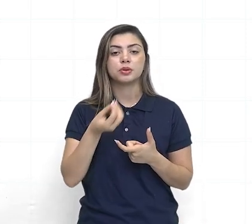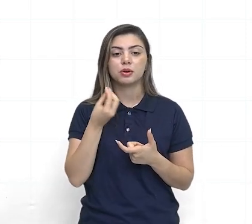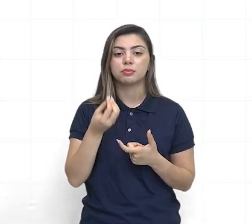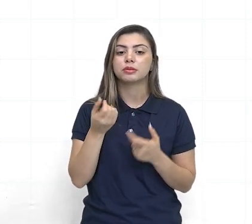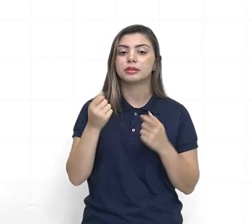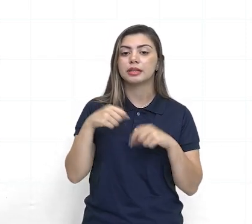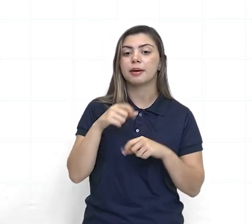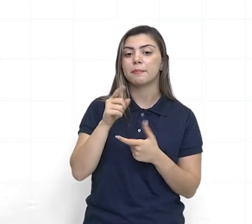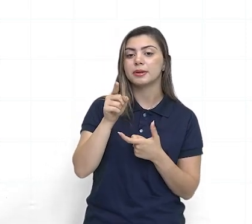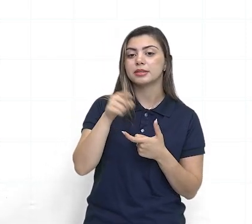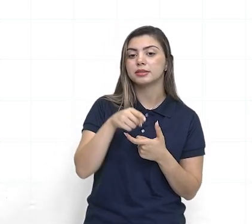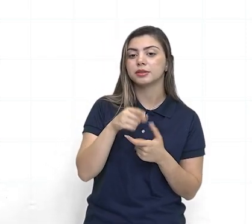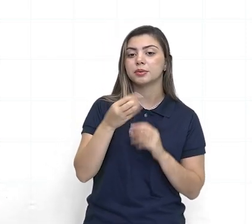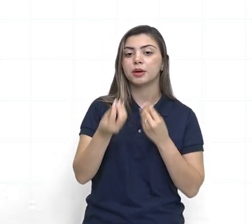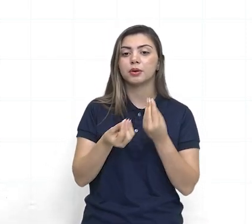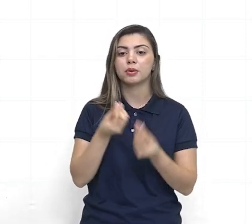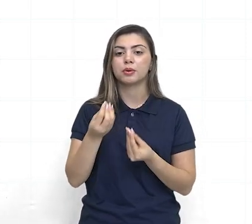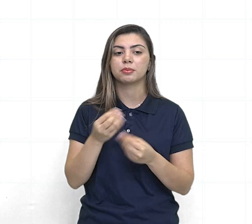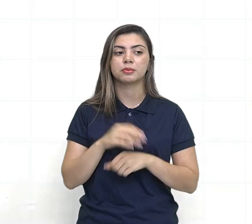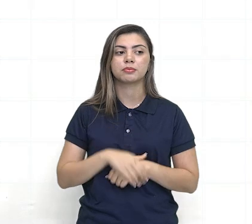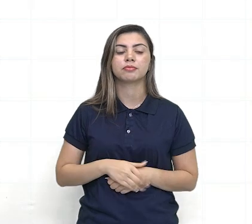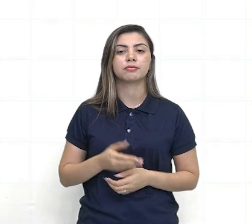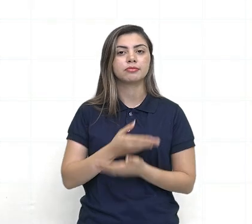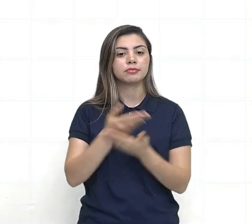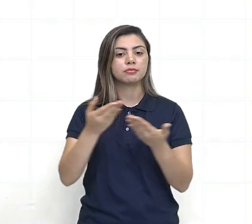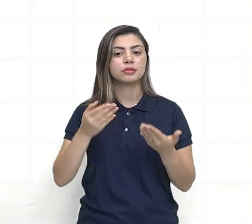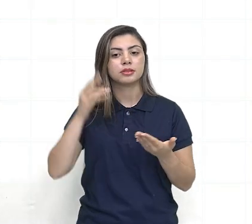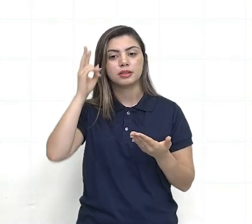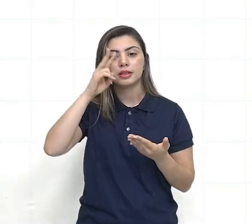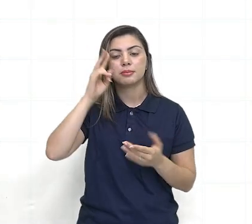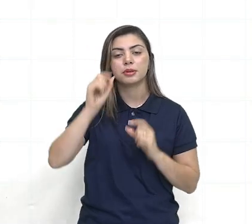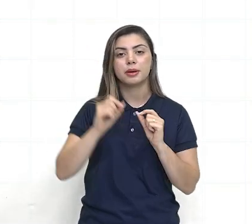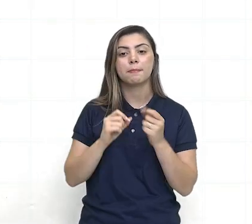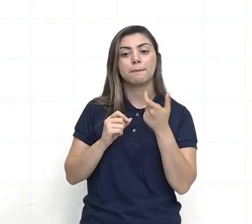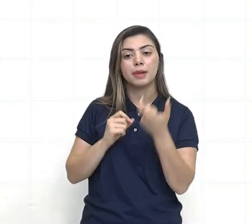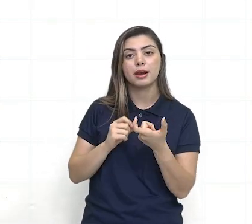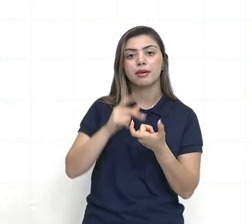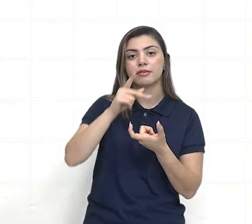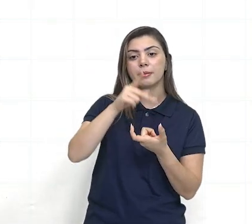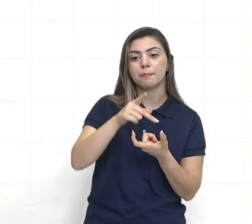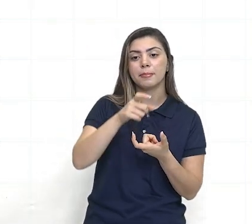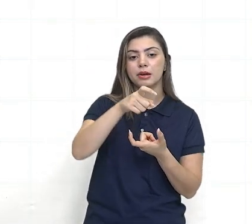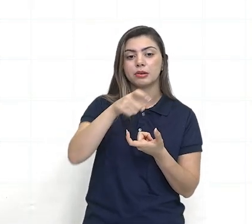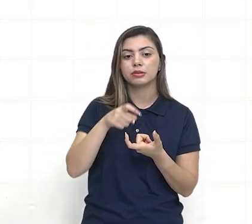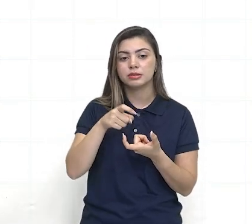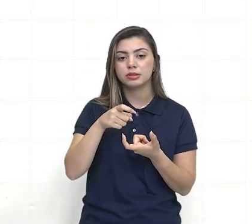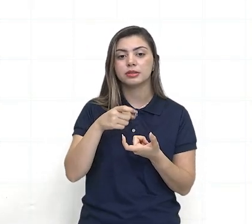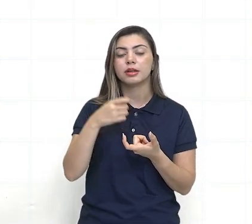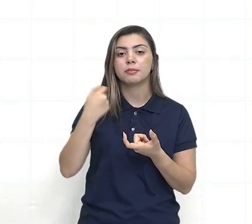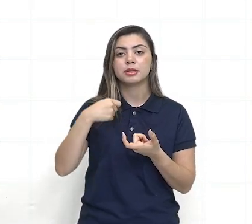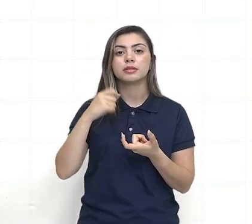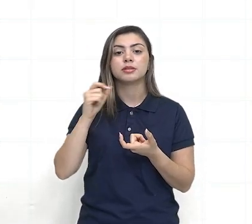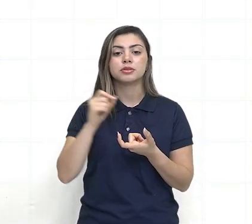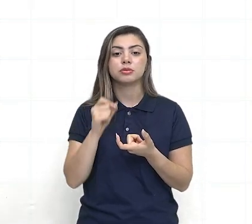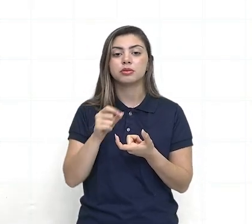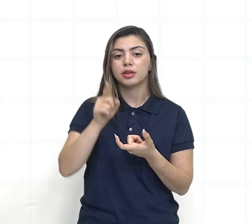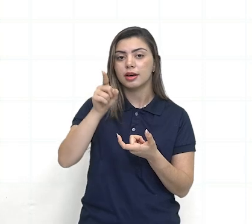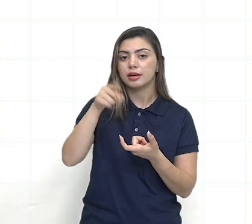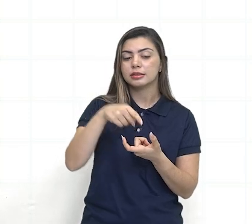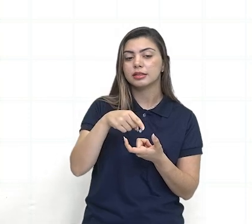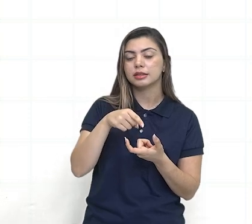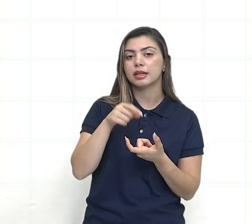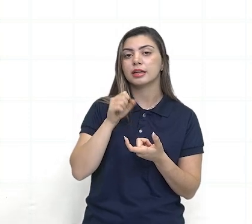são acentuadas quando, lembre, as palavras paroxítonas são acentuadas